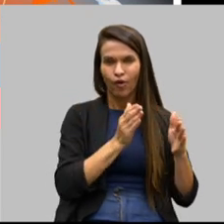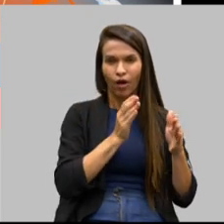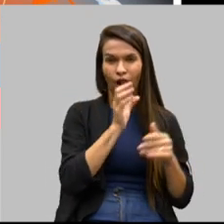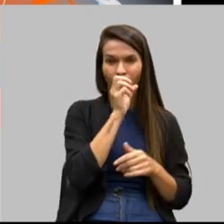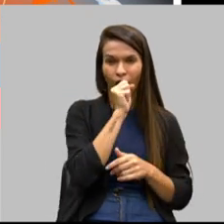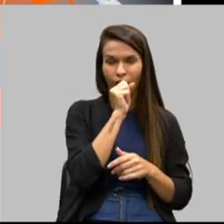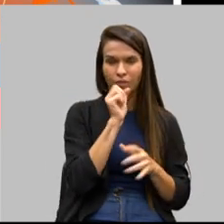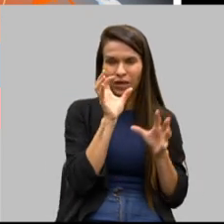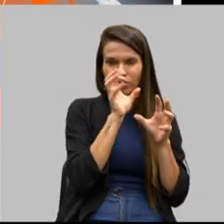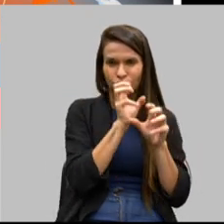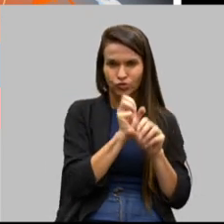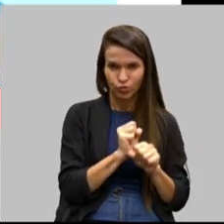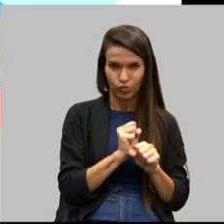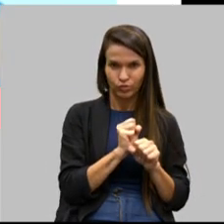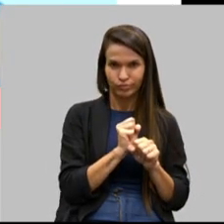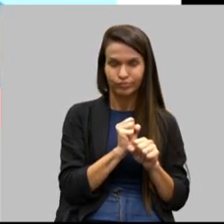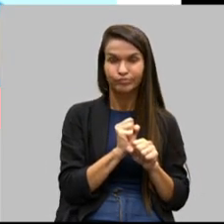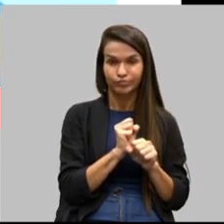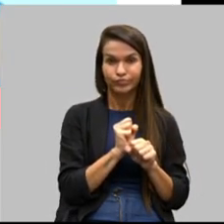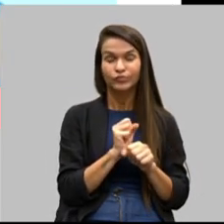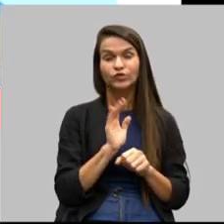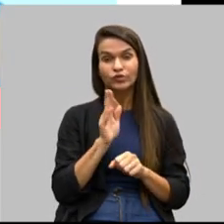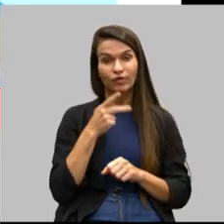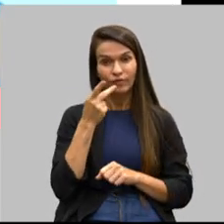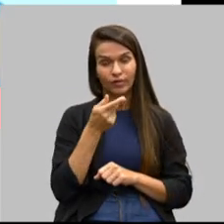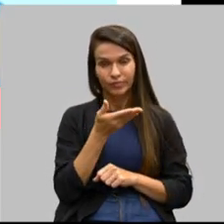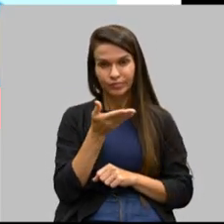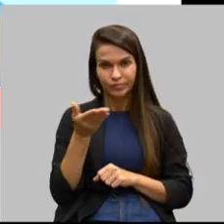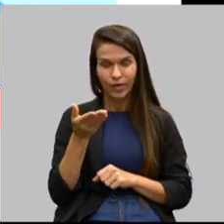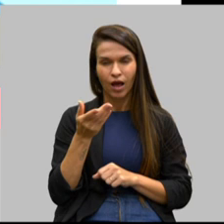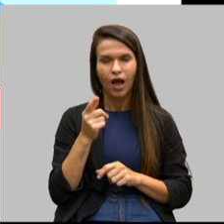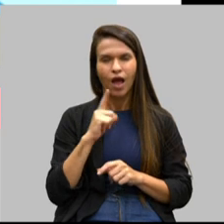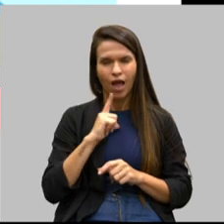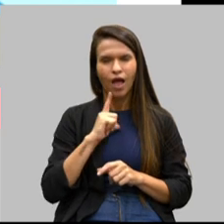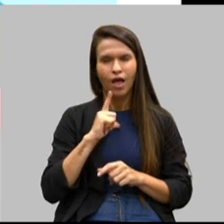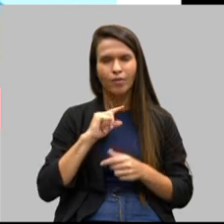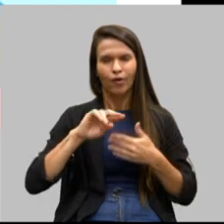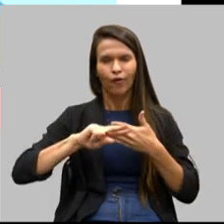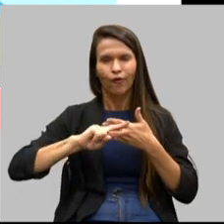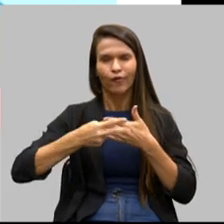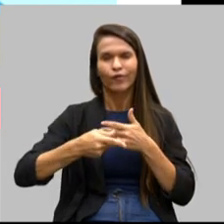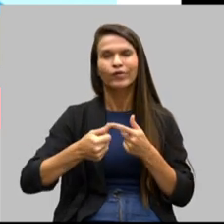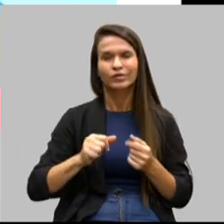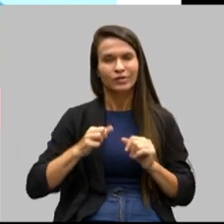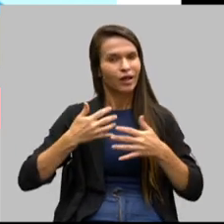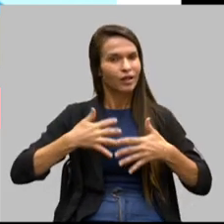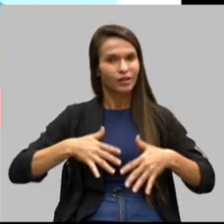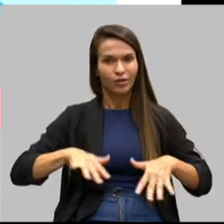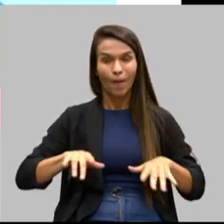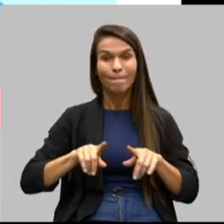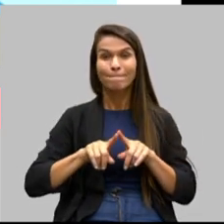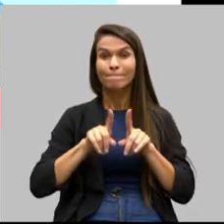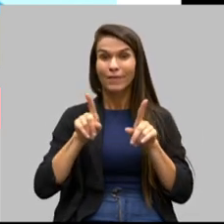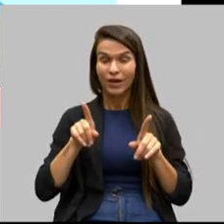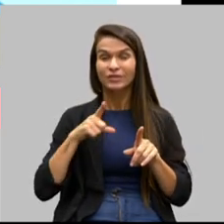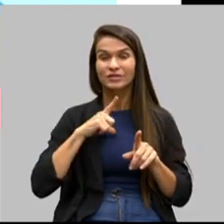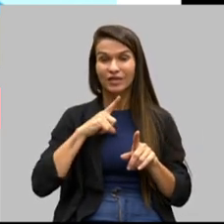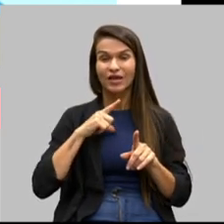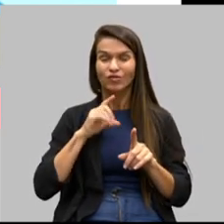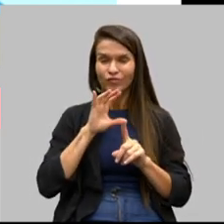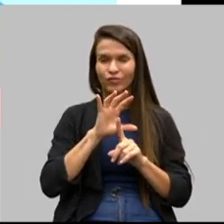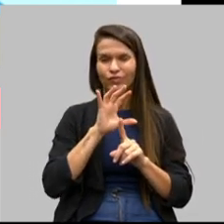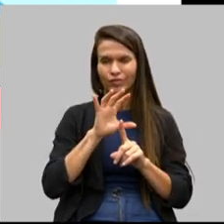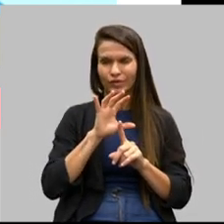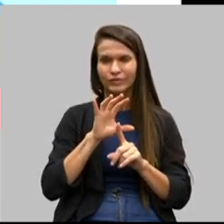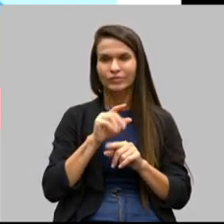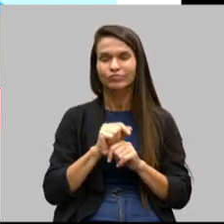escuro. Como eu disse para vocês, é um efeito natural, mas amplificado pelas atividades antrópicas. Se nós